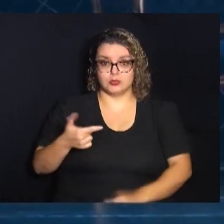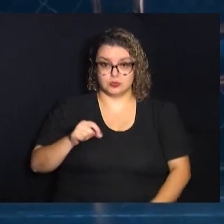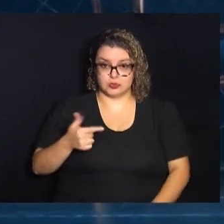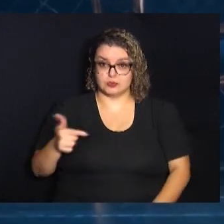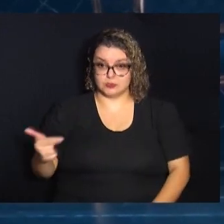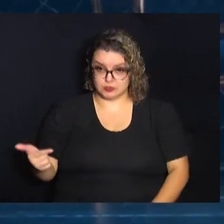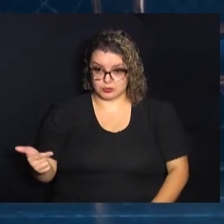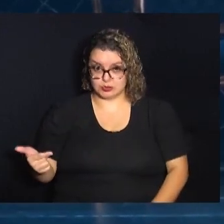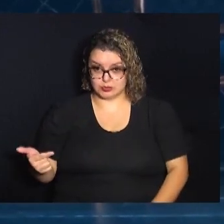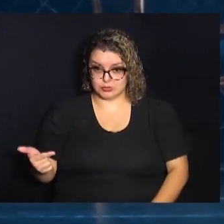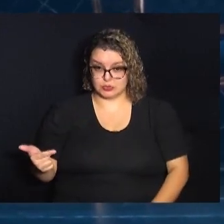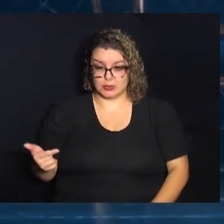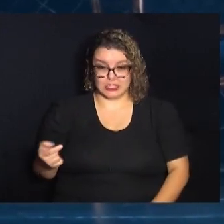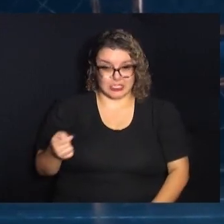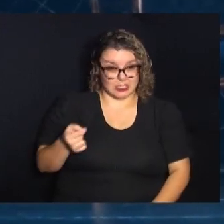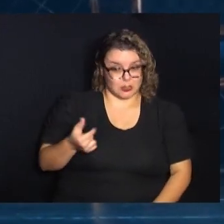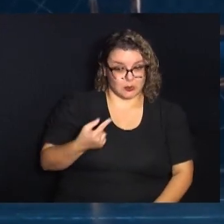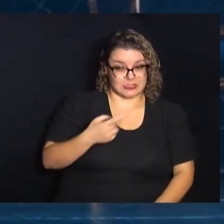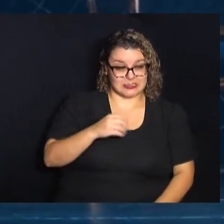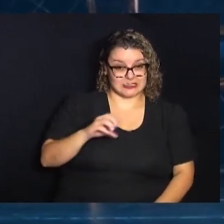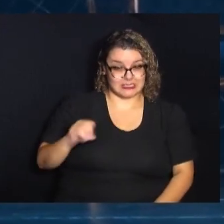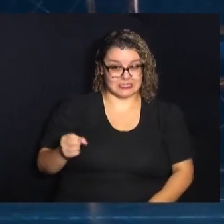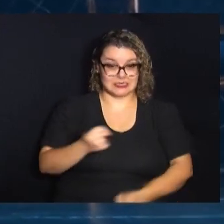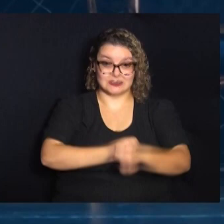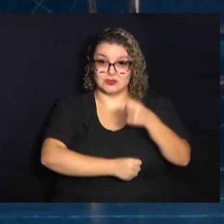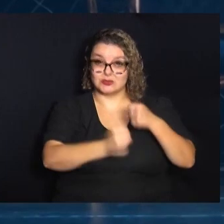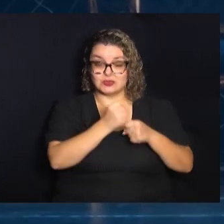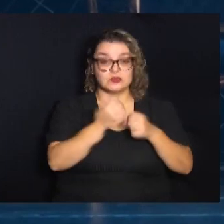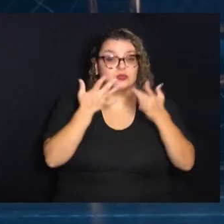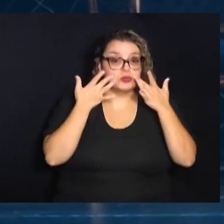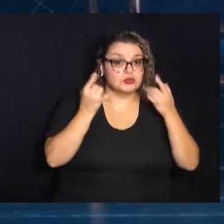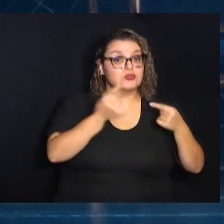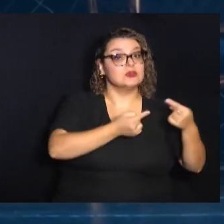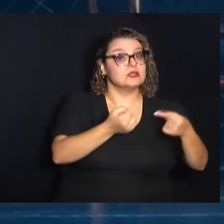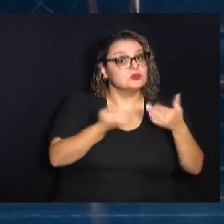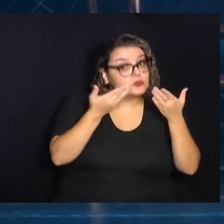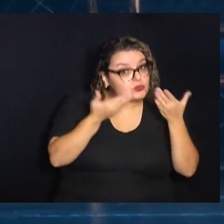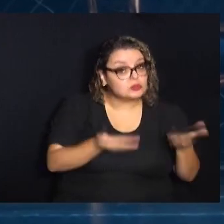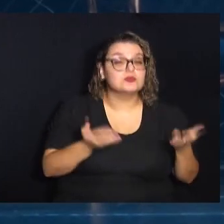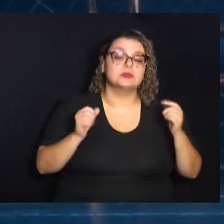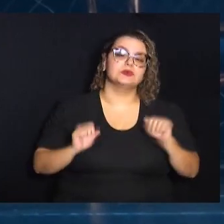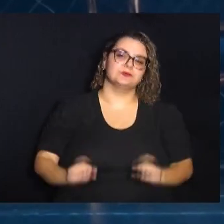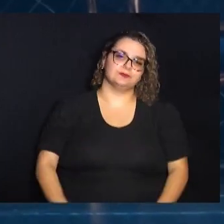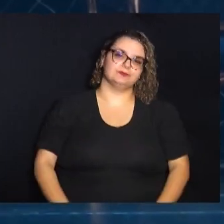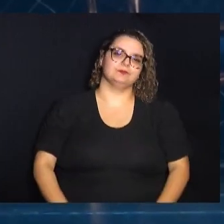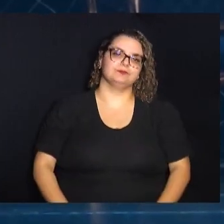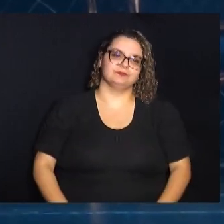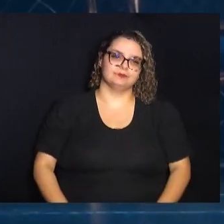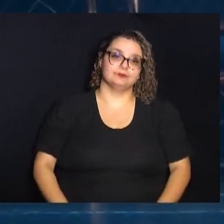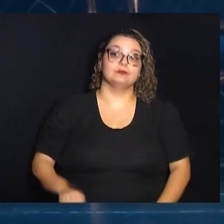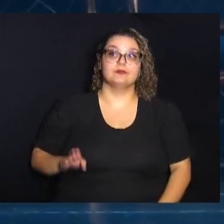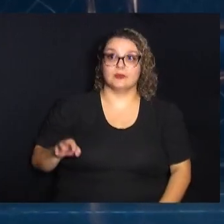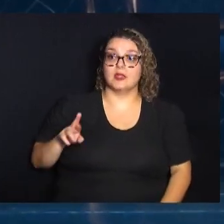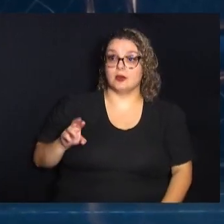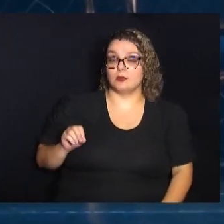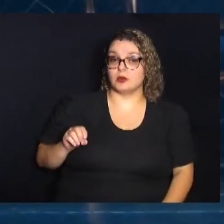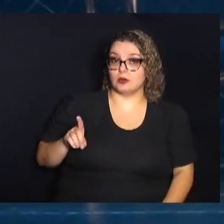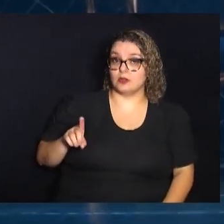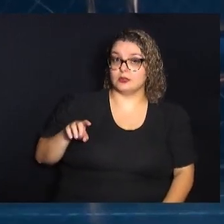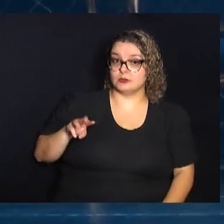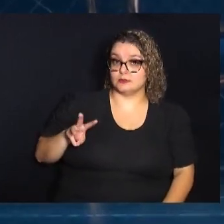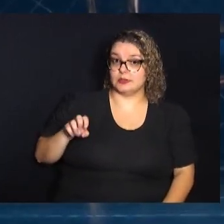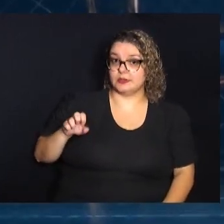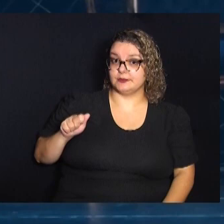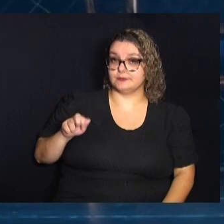do ano de 2022, e quase 100 anos antes, no teatro já se estava discutindo isso, e ainda na Broadway, que é